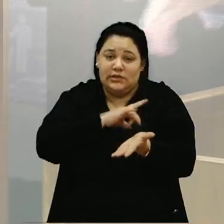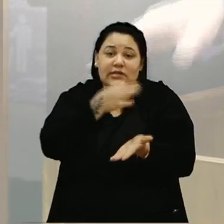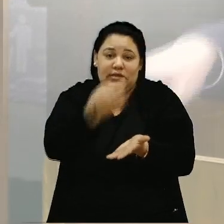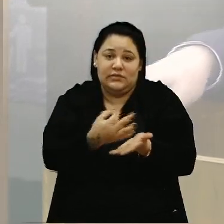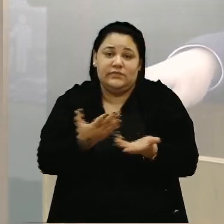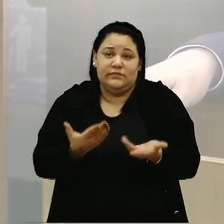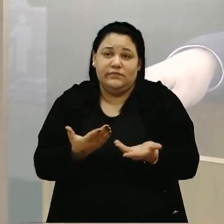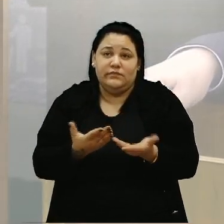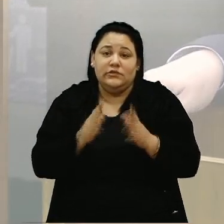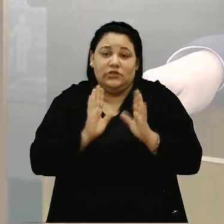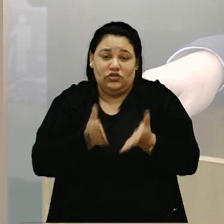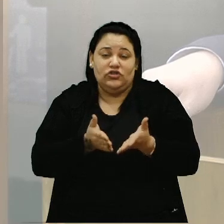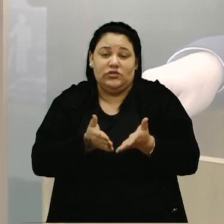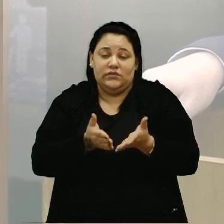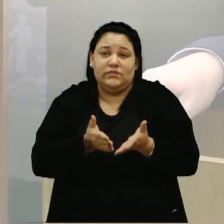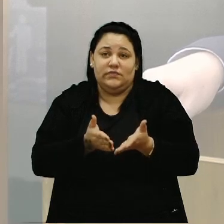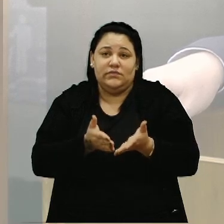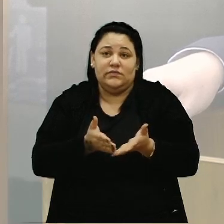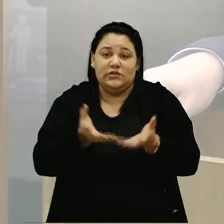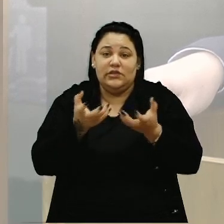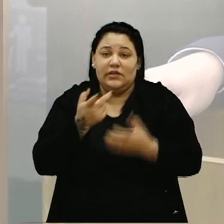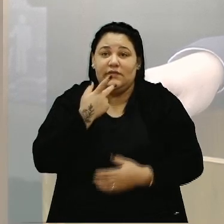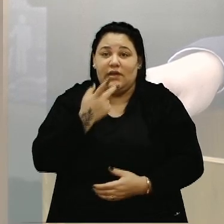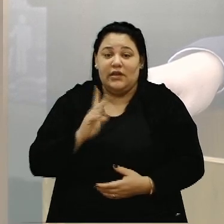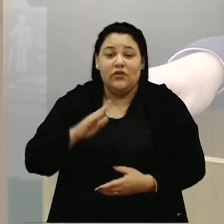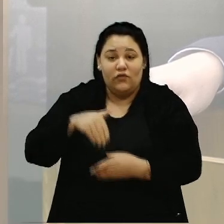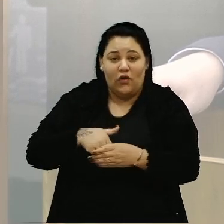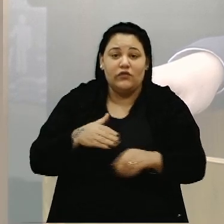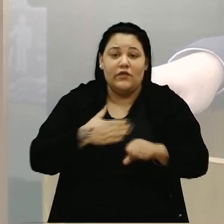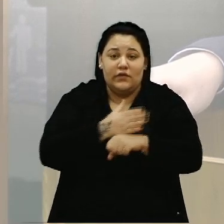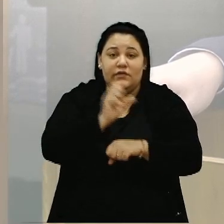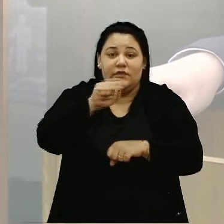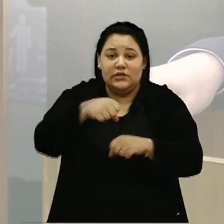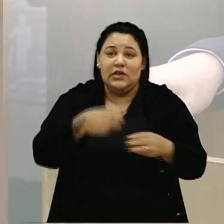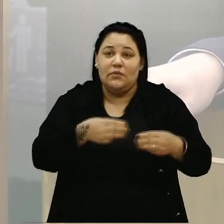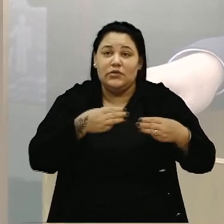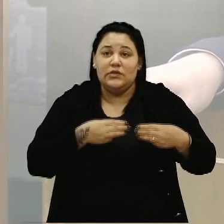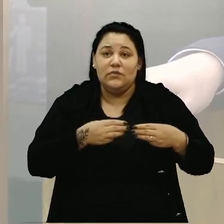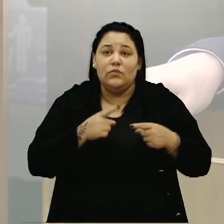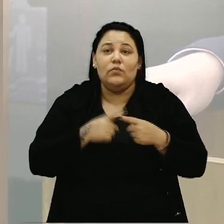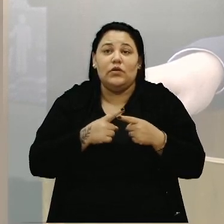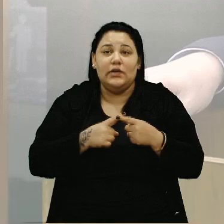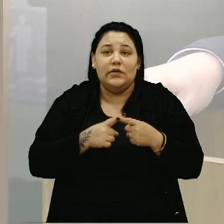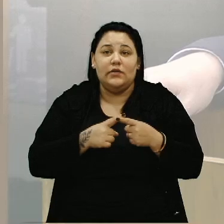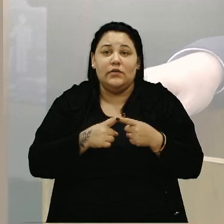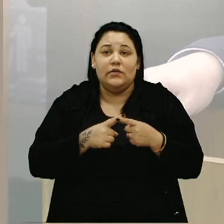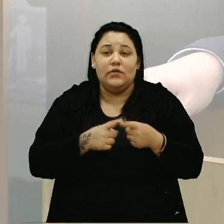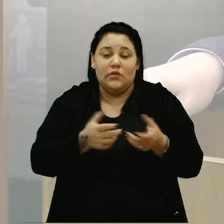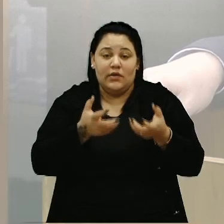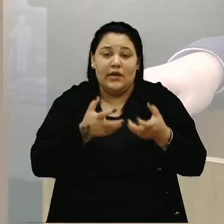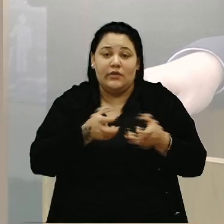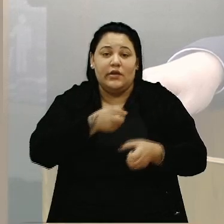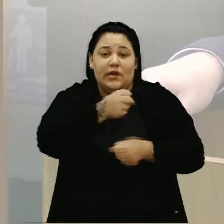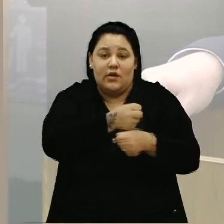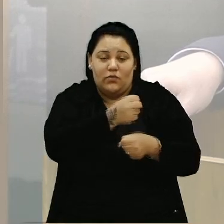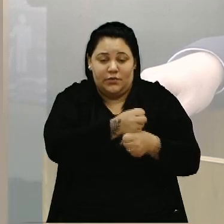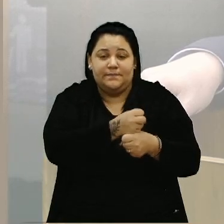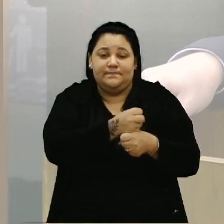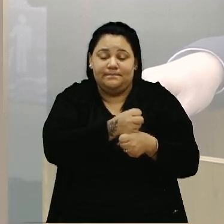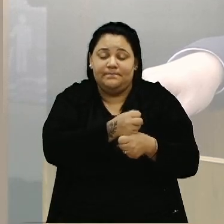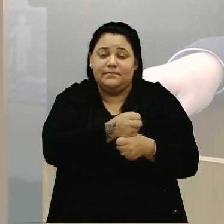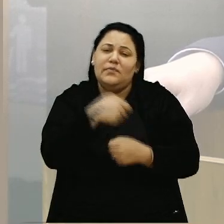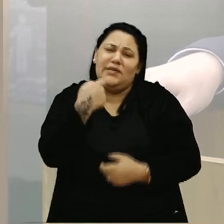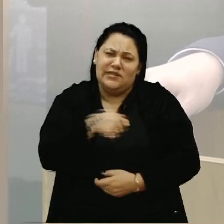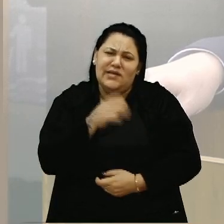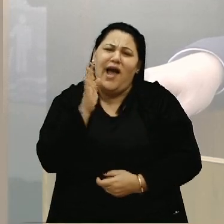já de antemão digo que vou votar favorável a essa moção, porque quero que aquela obra seja o quanto